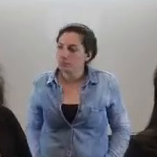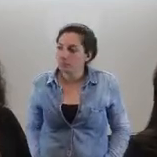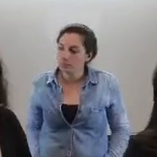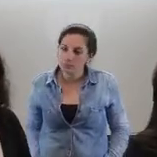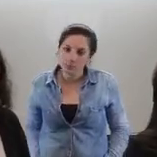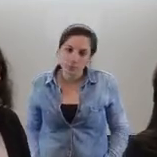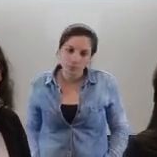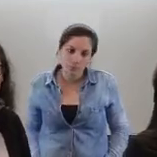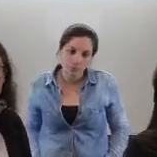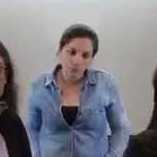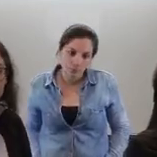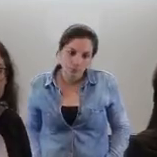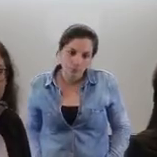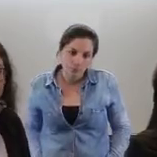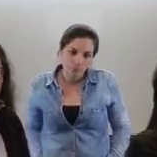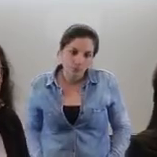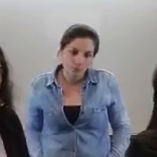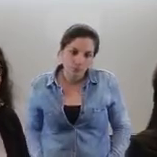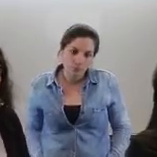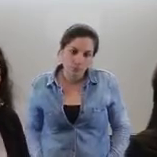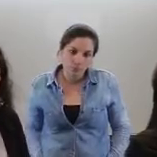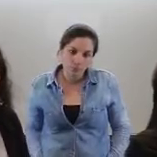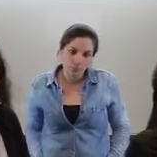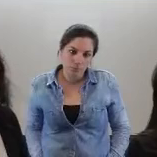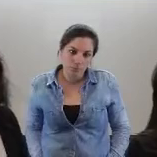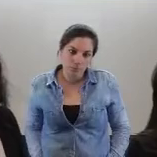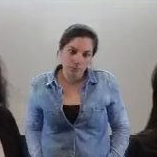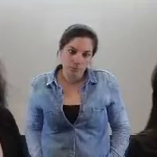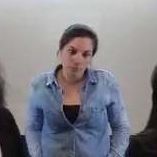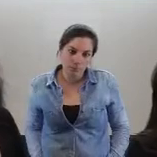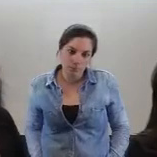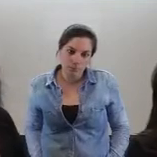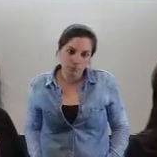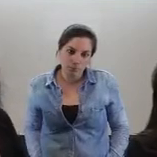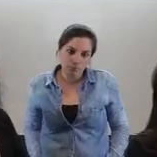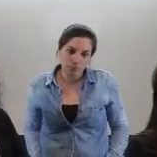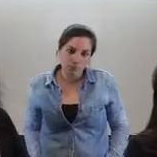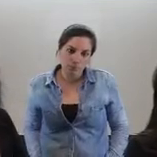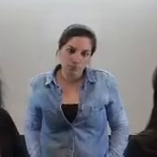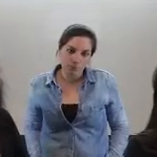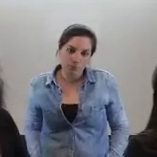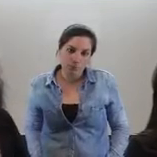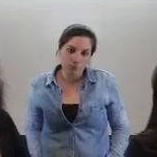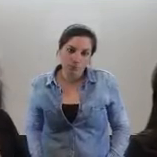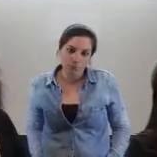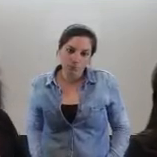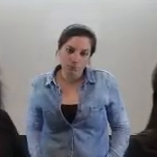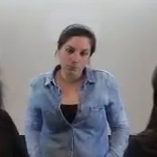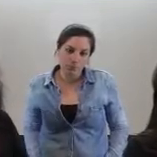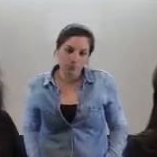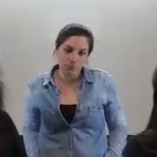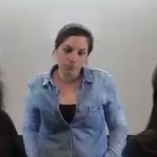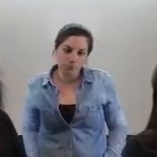outra. Então, aqui a gente pode pesquisar pela ABNT com trabalhos acadêmicos, ali pela palavra, então.